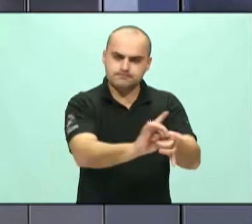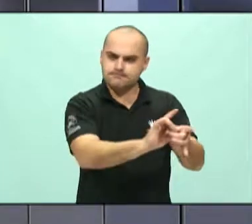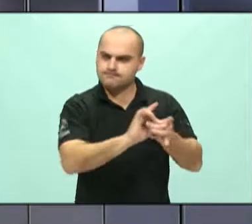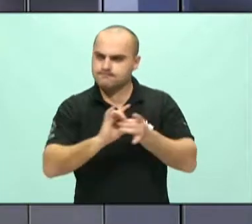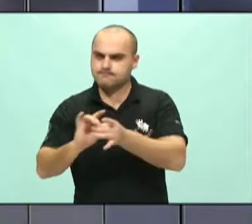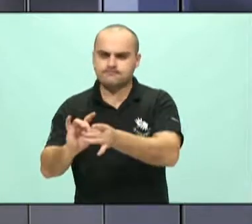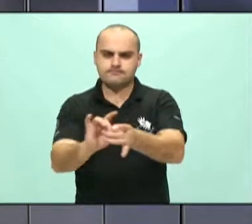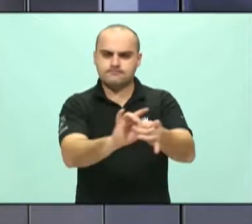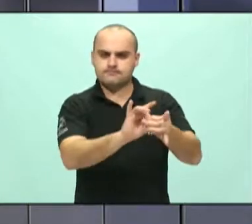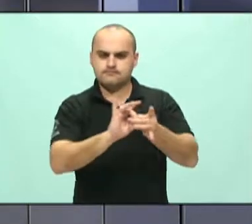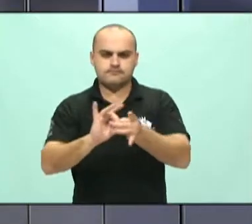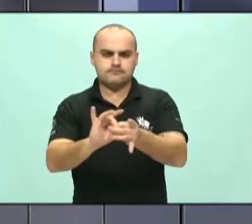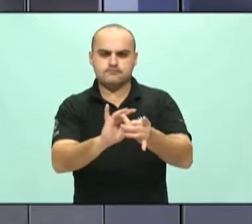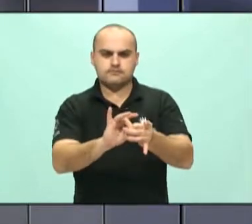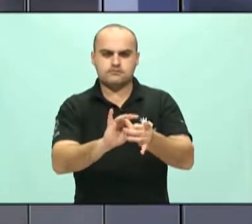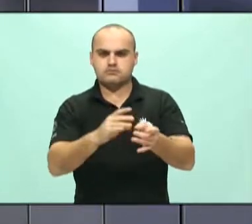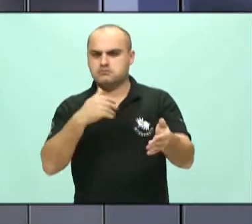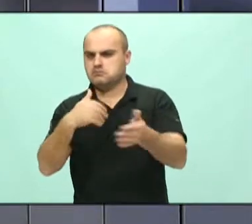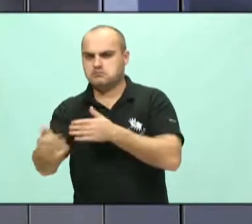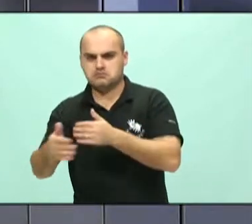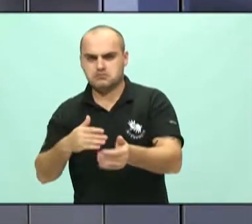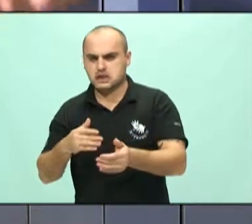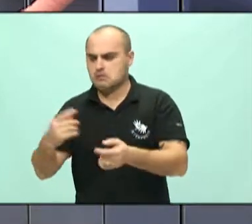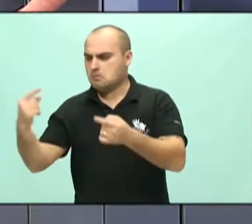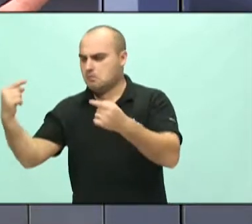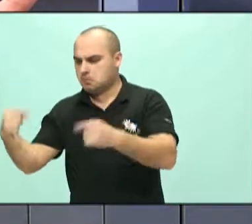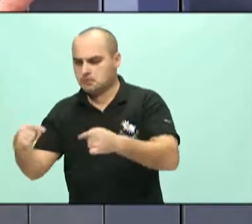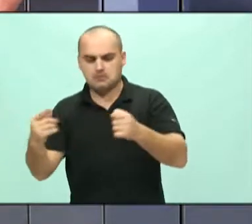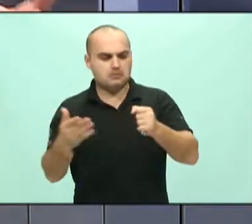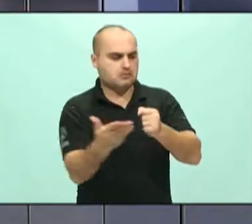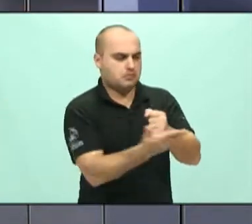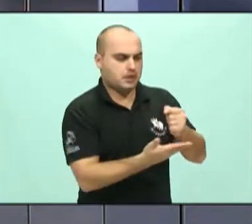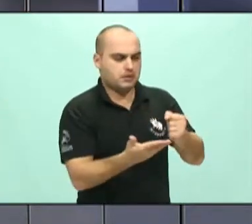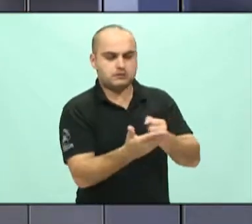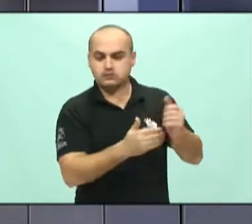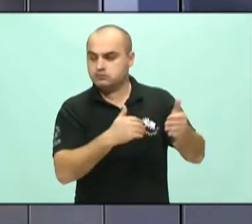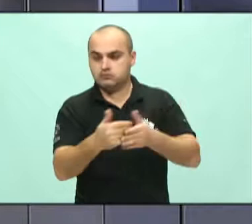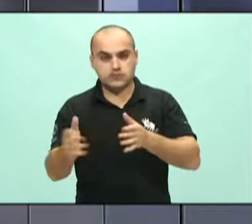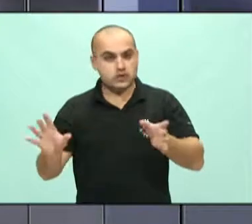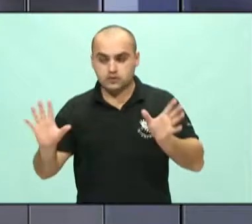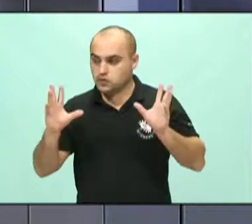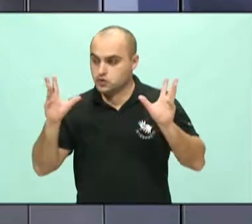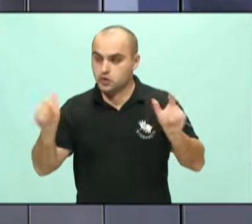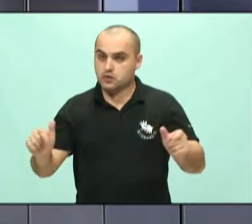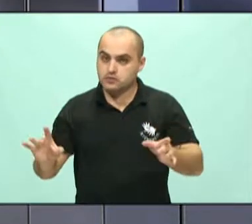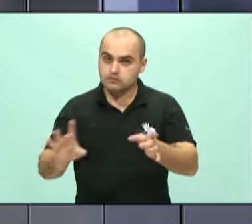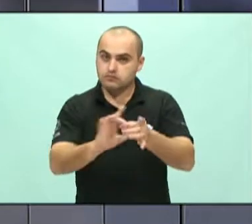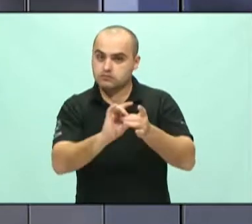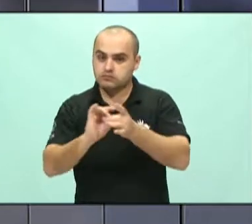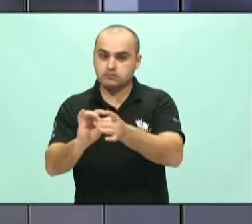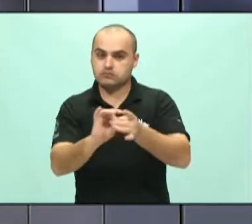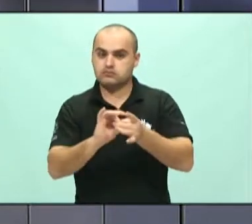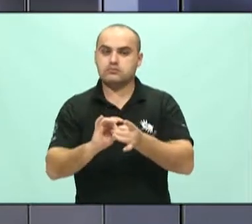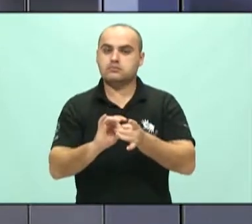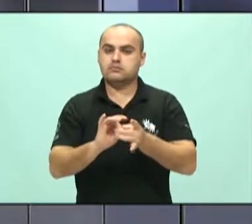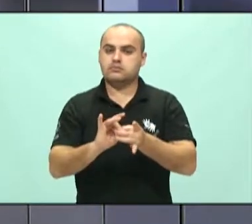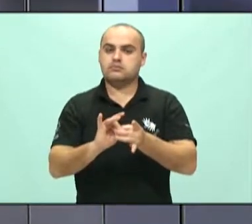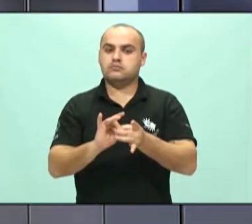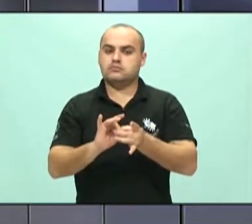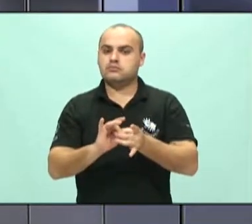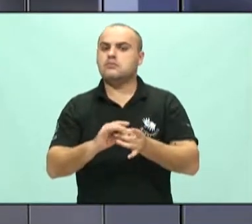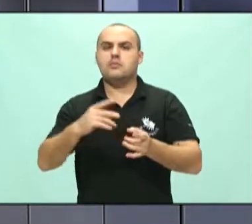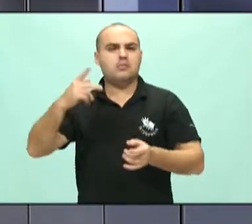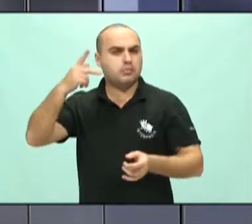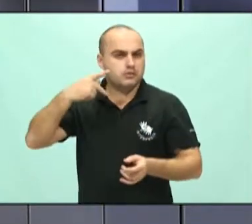vereadores, independente de ser situação, oposição, para unir forças